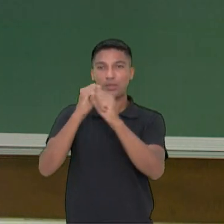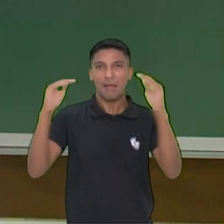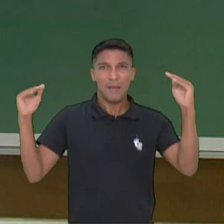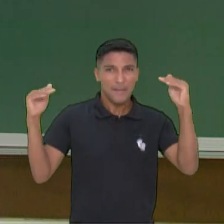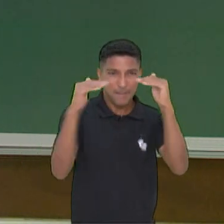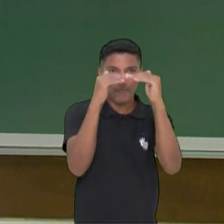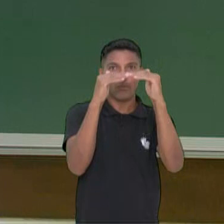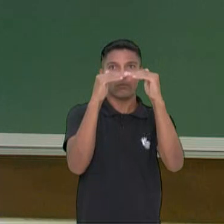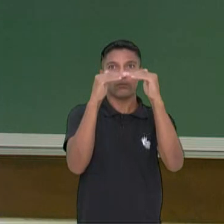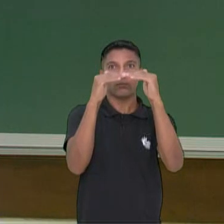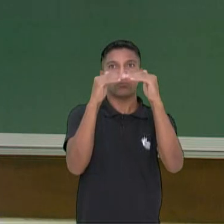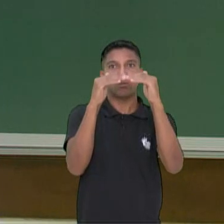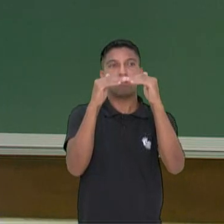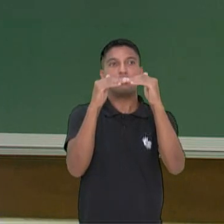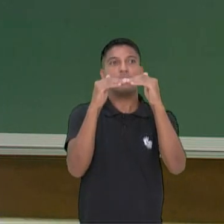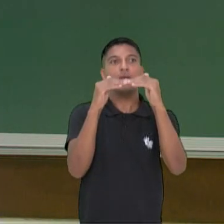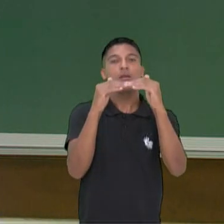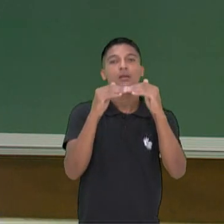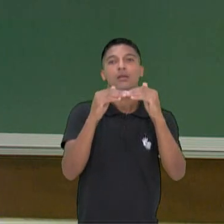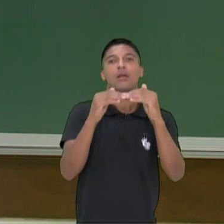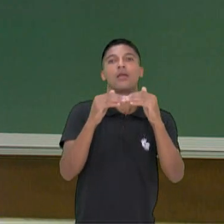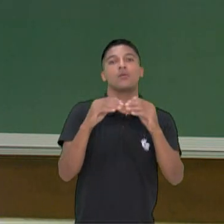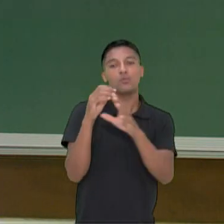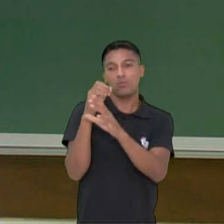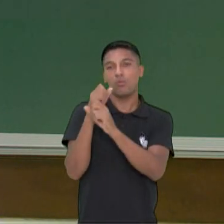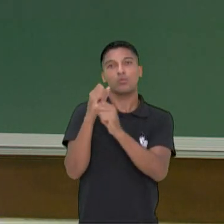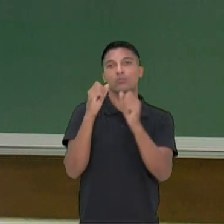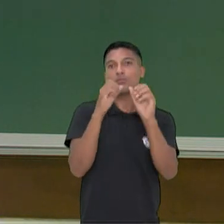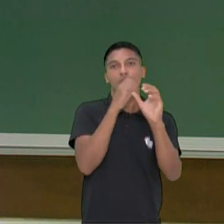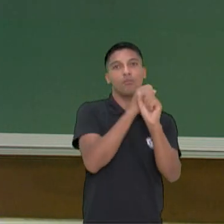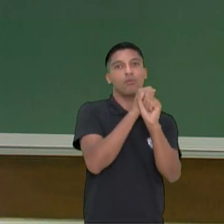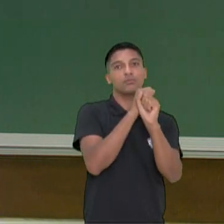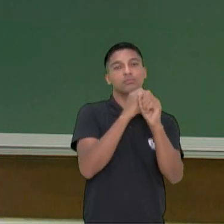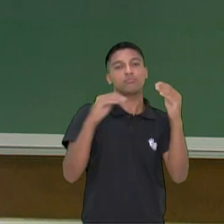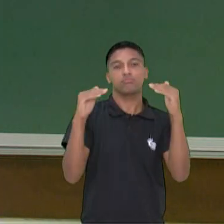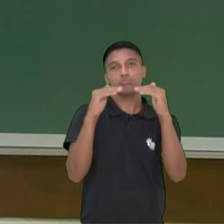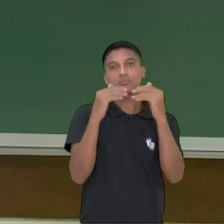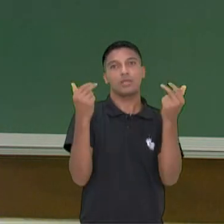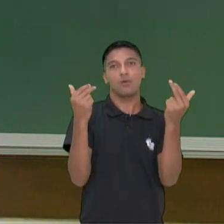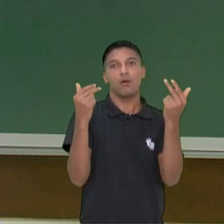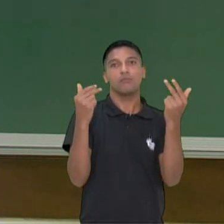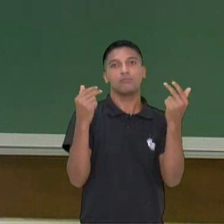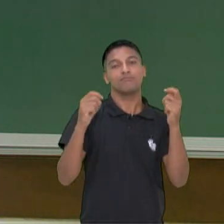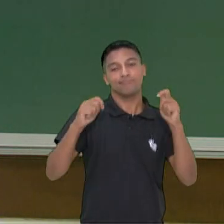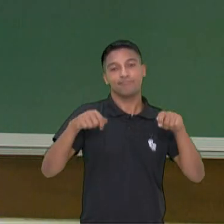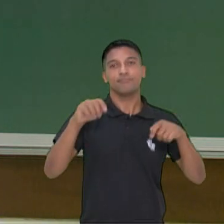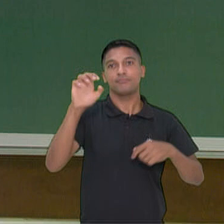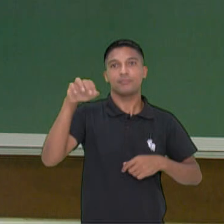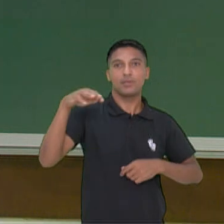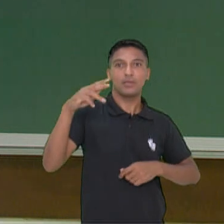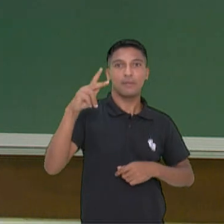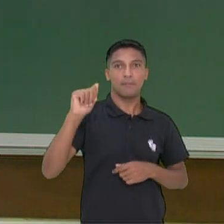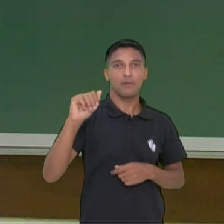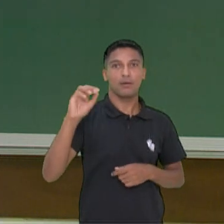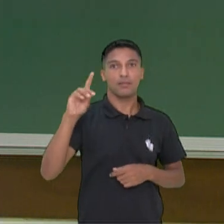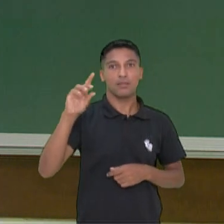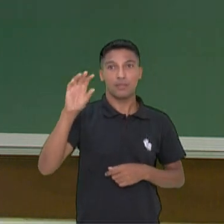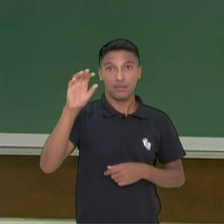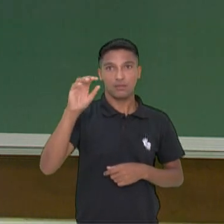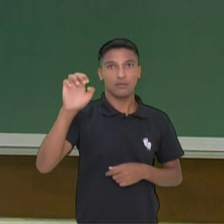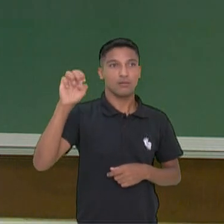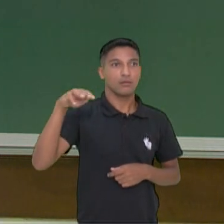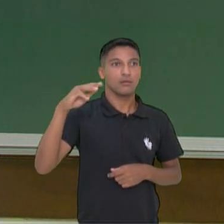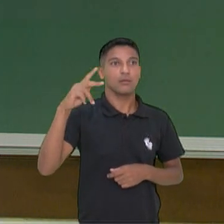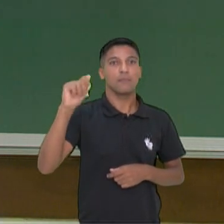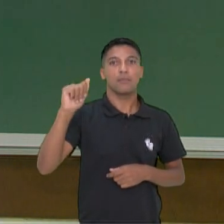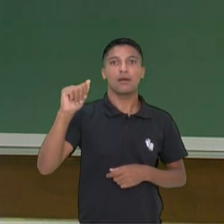empatados em pontos a prorrogação de um minuto sendo que quem ponto Arantes vence como